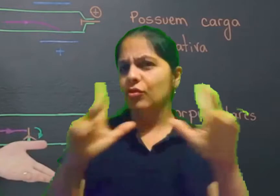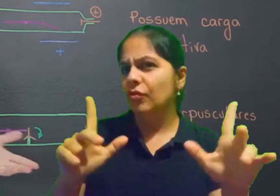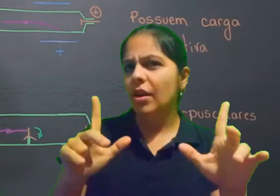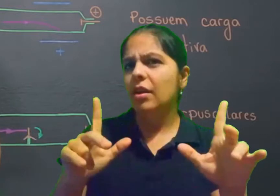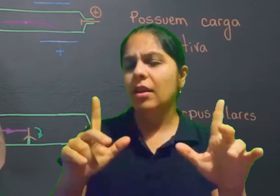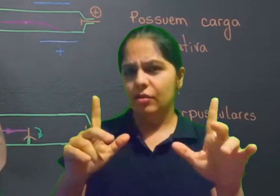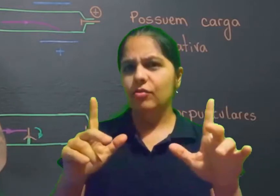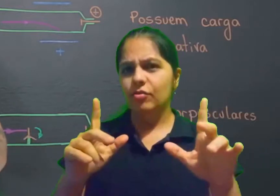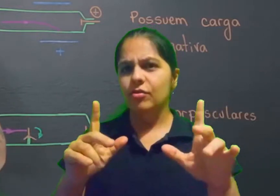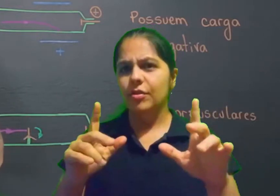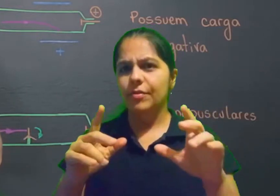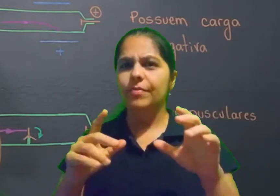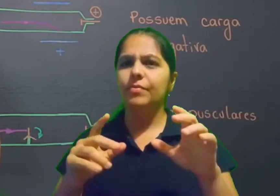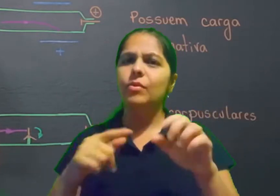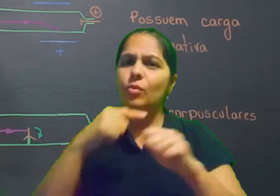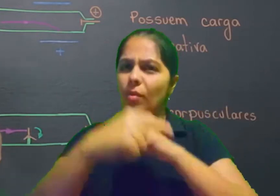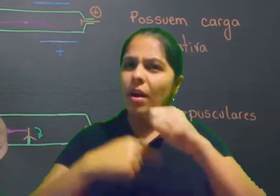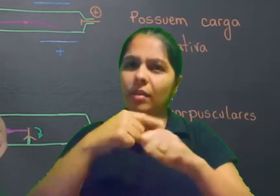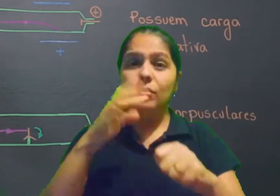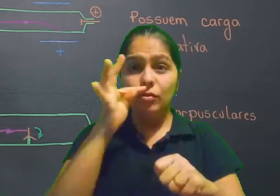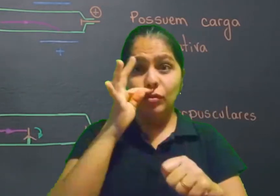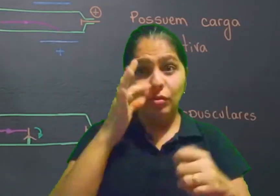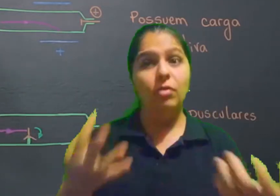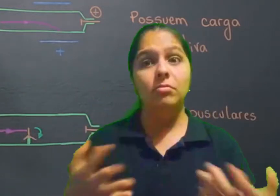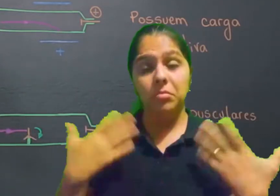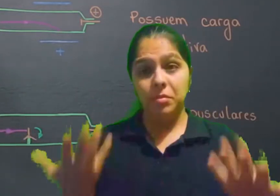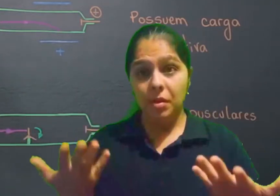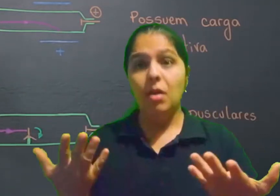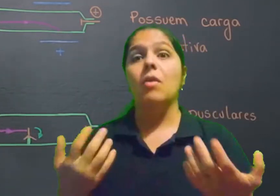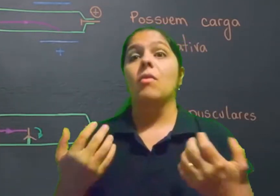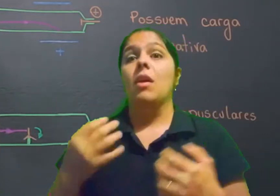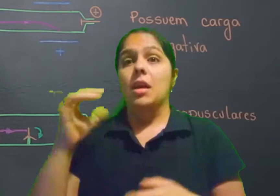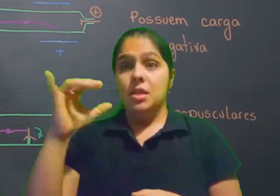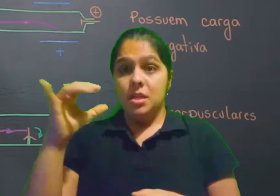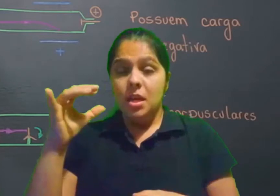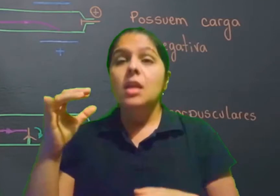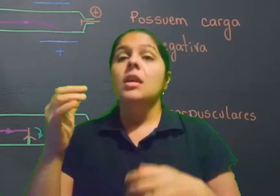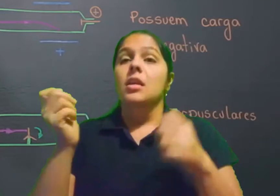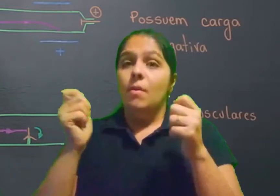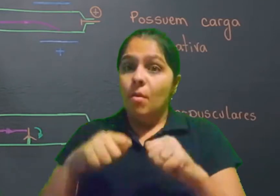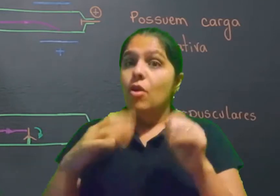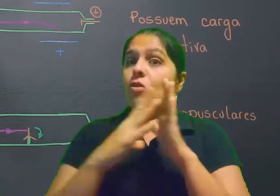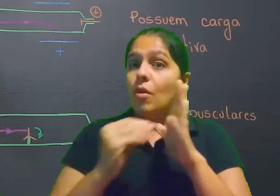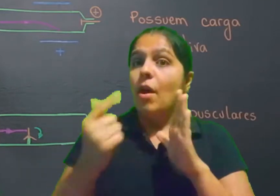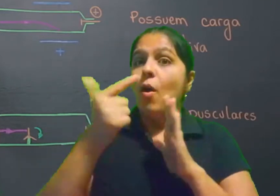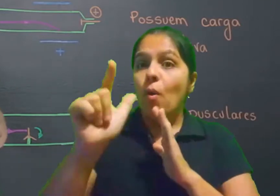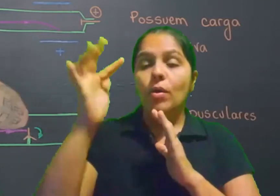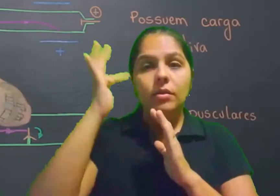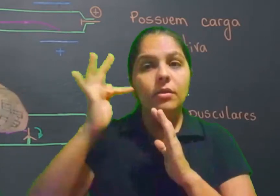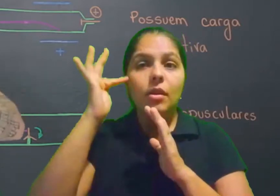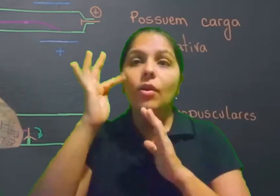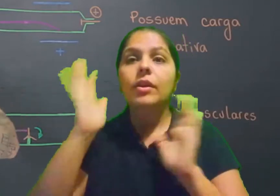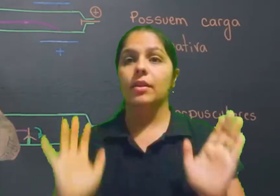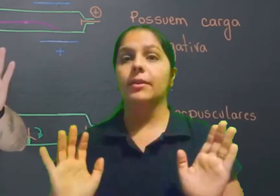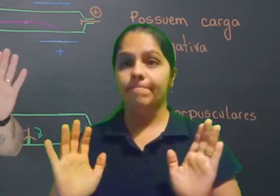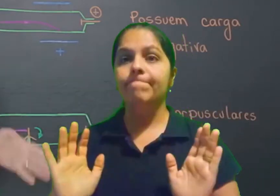de Thomson. Como o tio Soneca falou na última aula, a ciência ela pode refutar outras teorias de acordo com